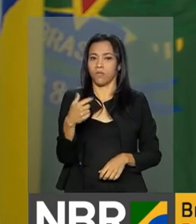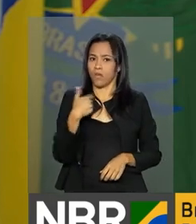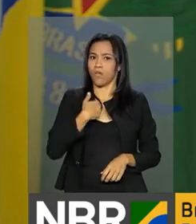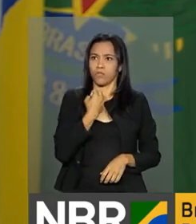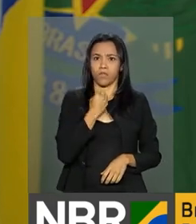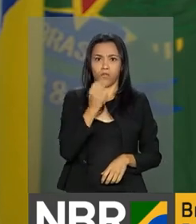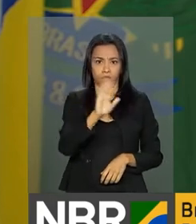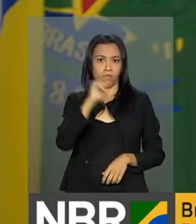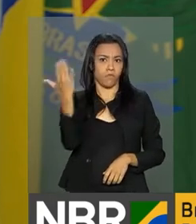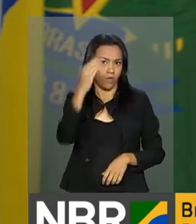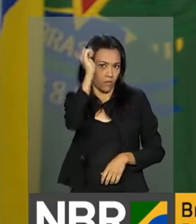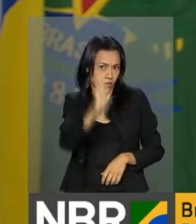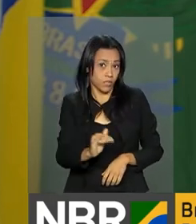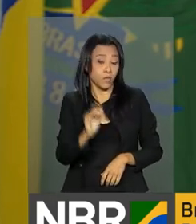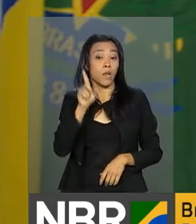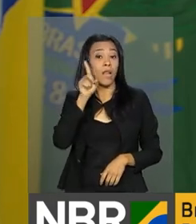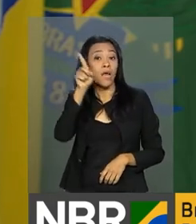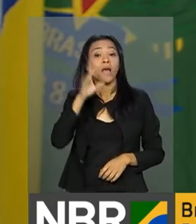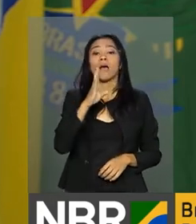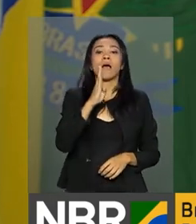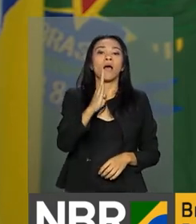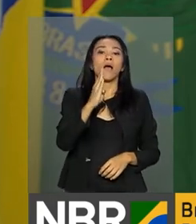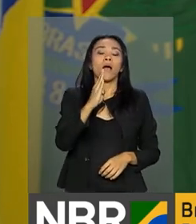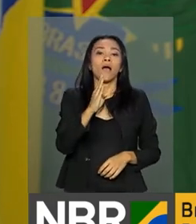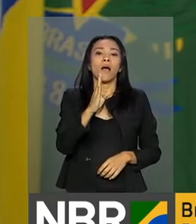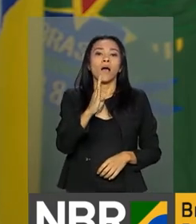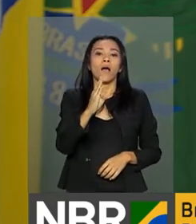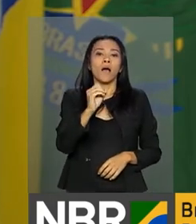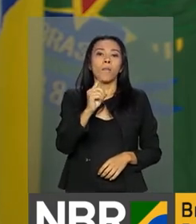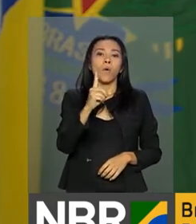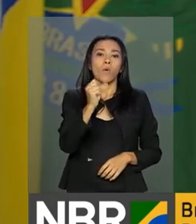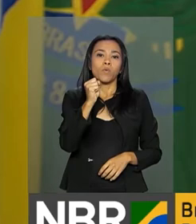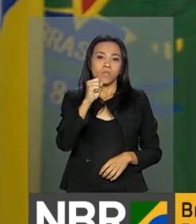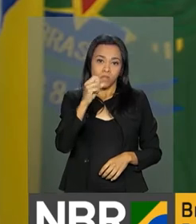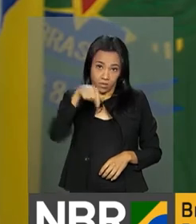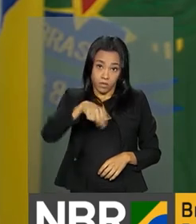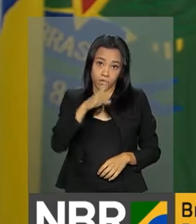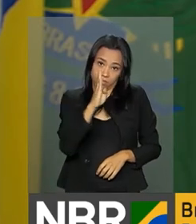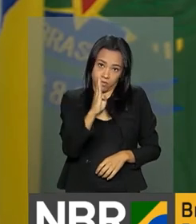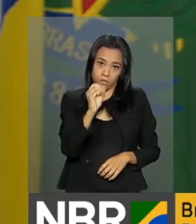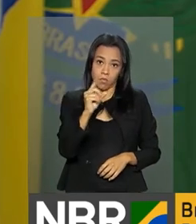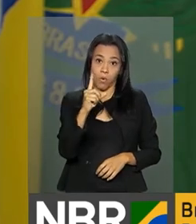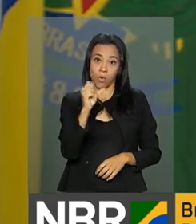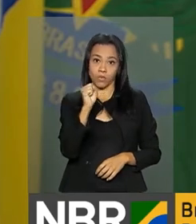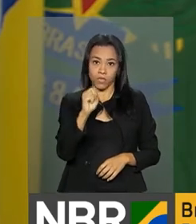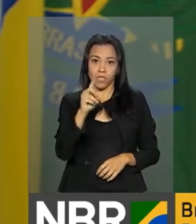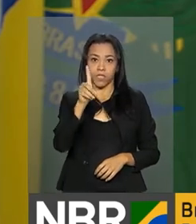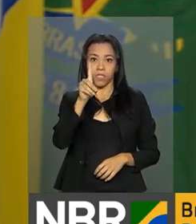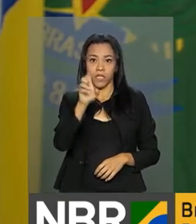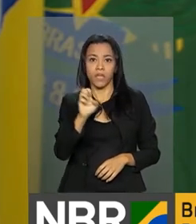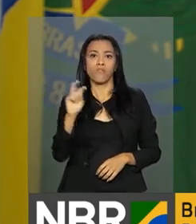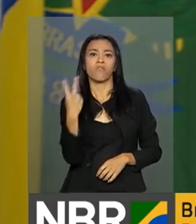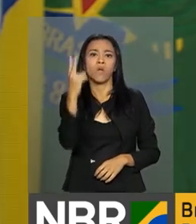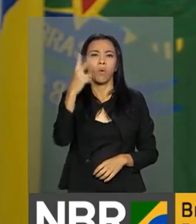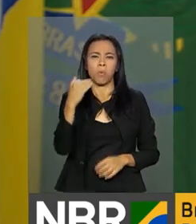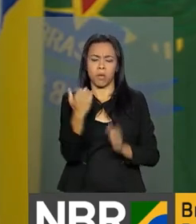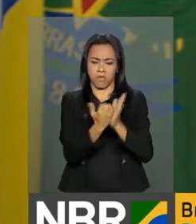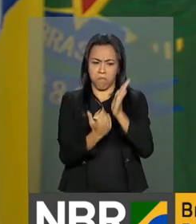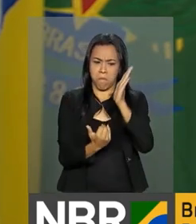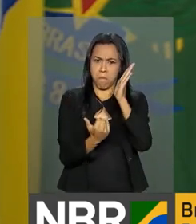quando a bolsa de valores assumiu o seu maior pico na mais 76 mil